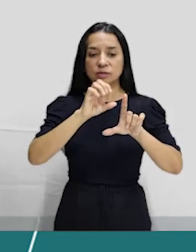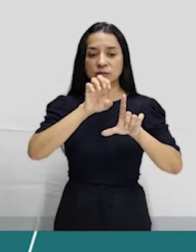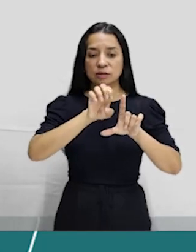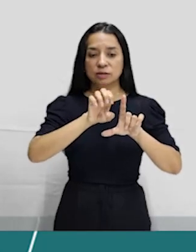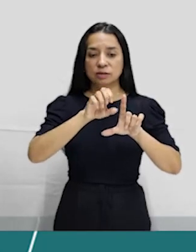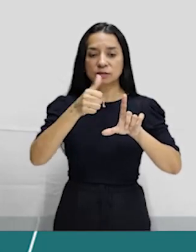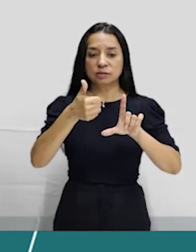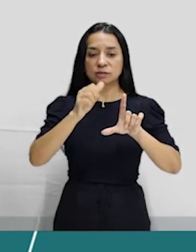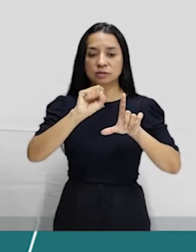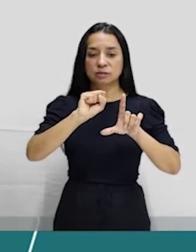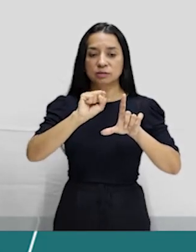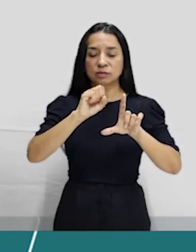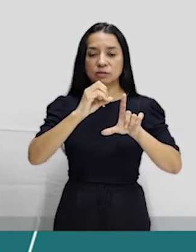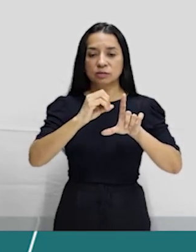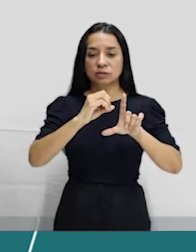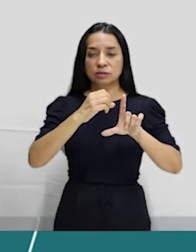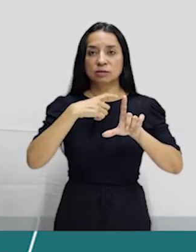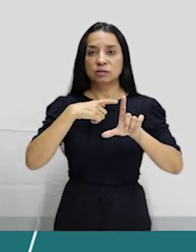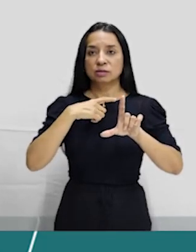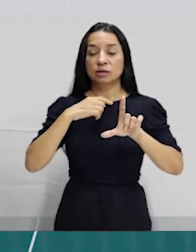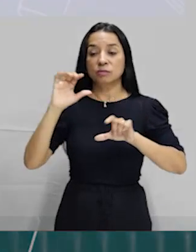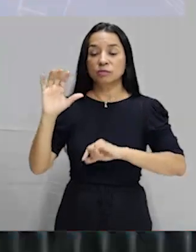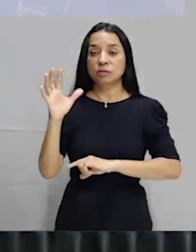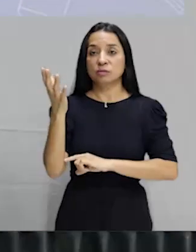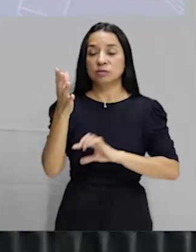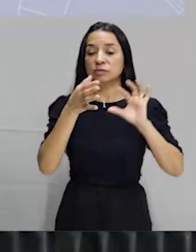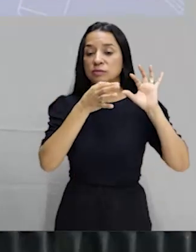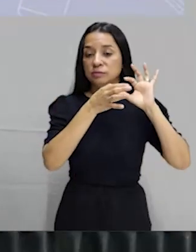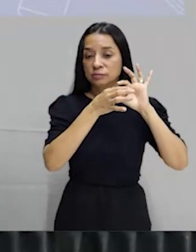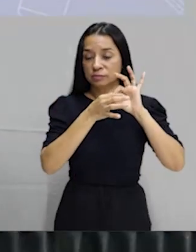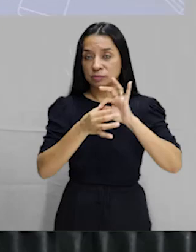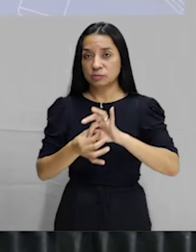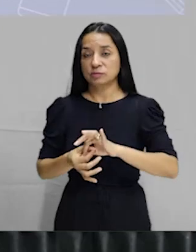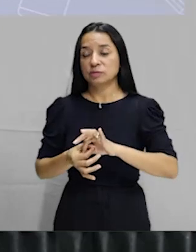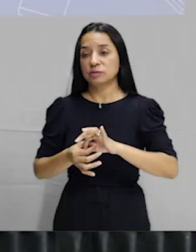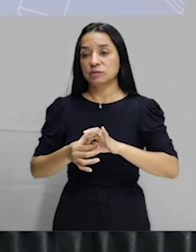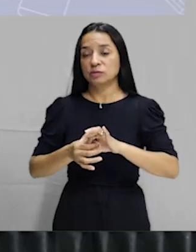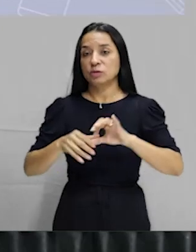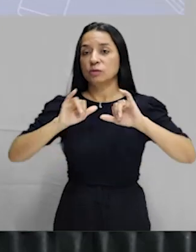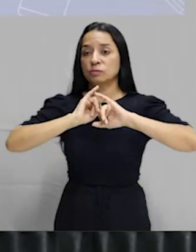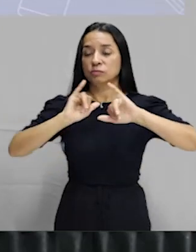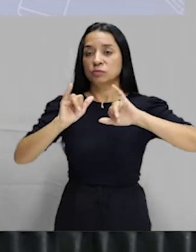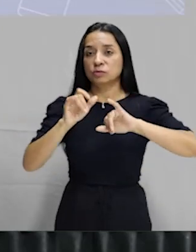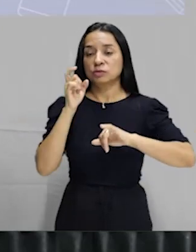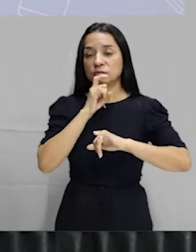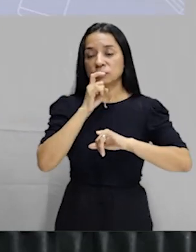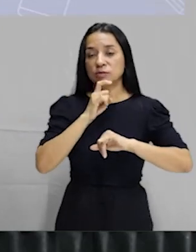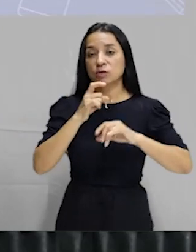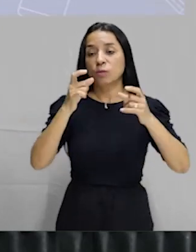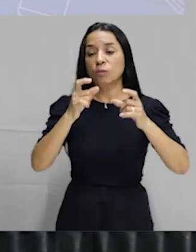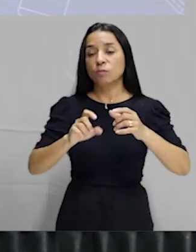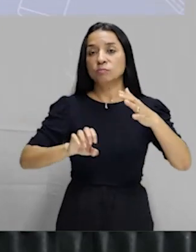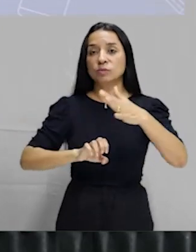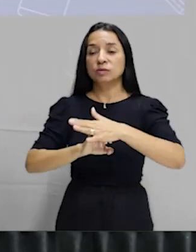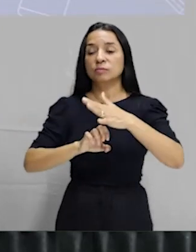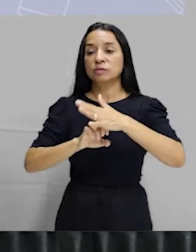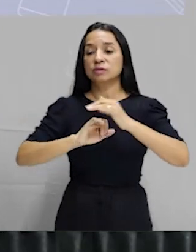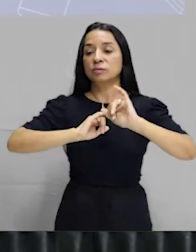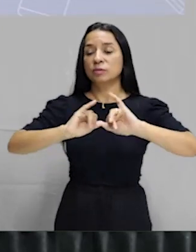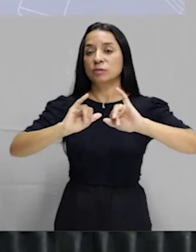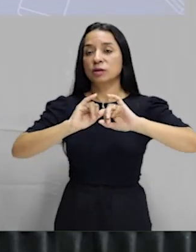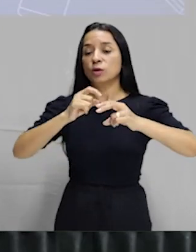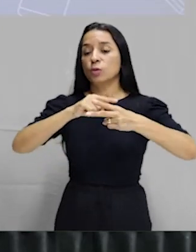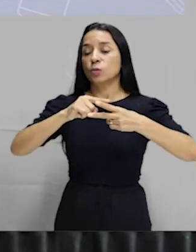Veja, nós temos aí uma situação num contexto, né, de fake news, aonde a empresa fez a propagação de